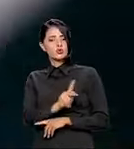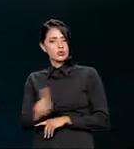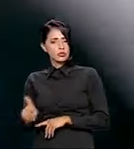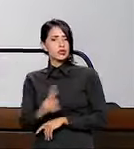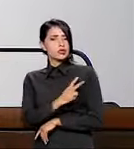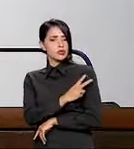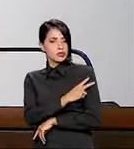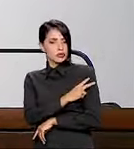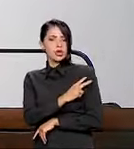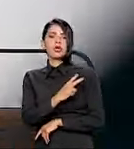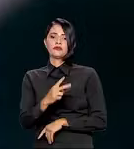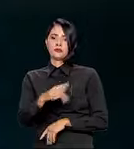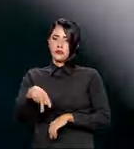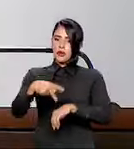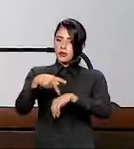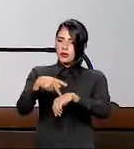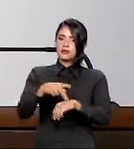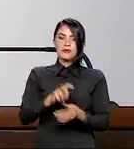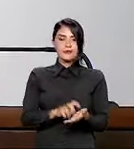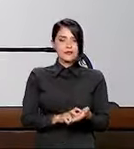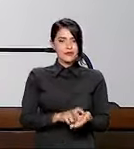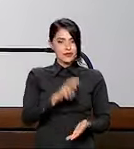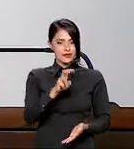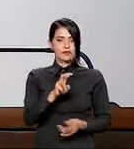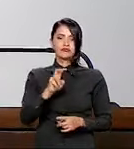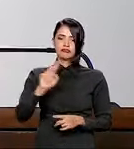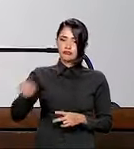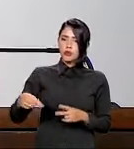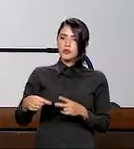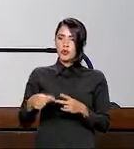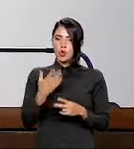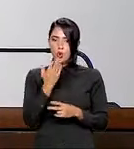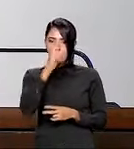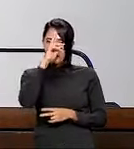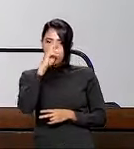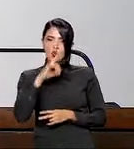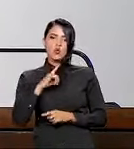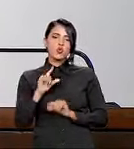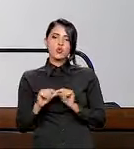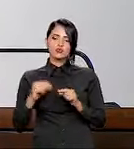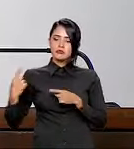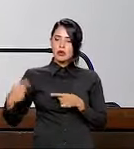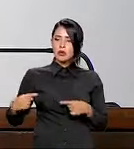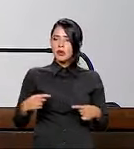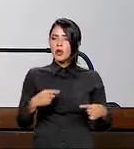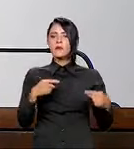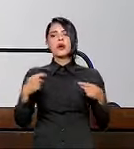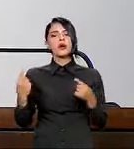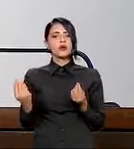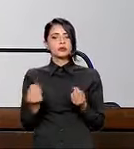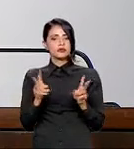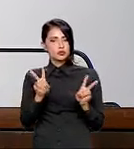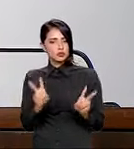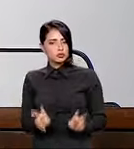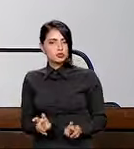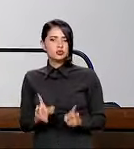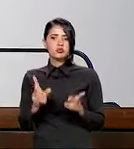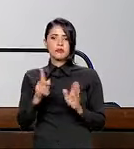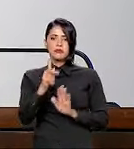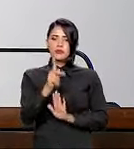Estado na parte da manhã. Depois do almoço, houve uma discussão sobre